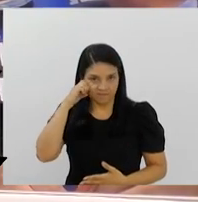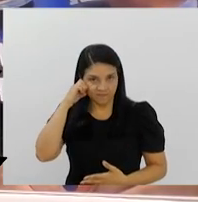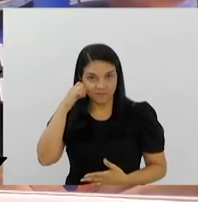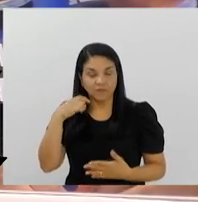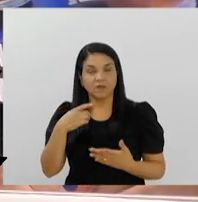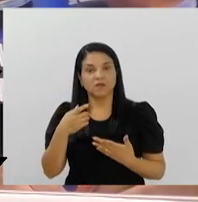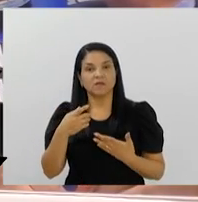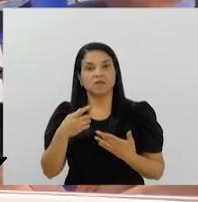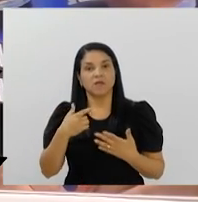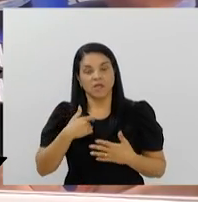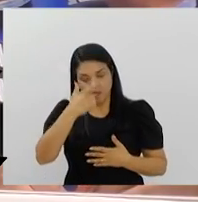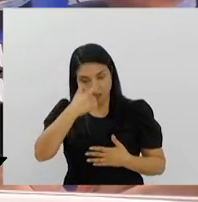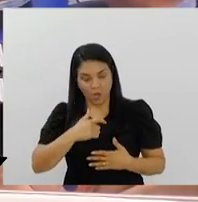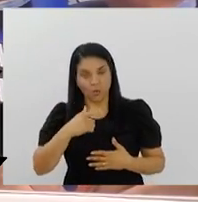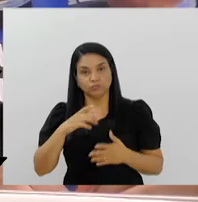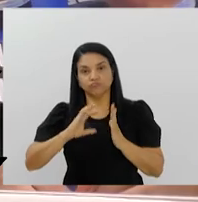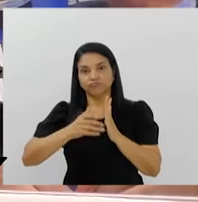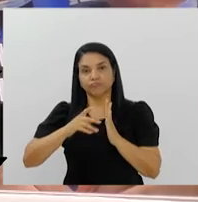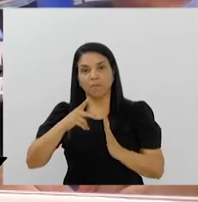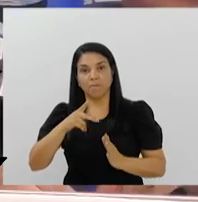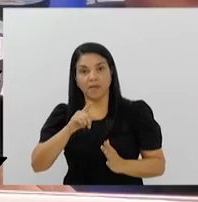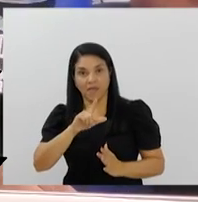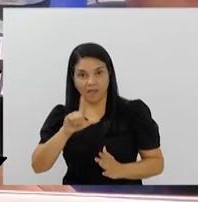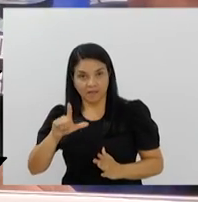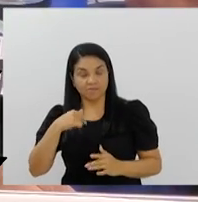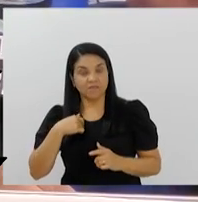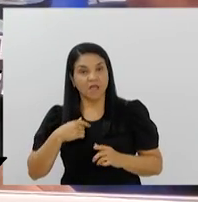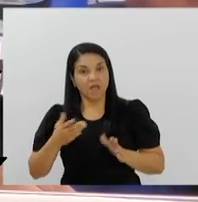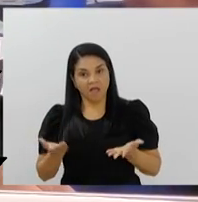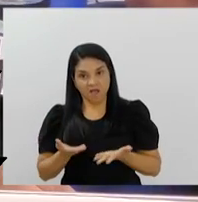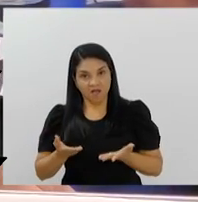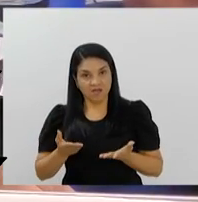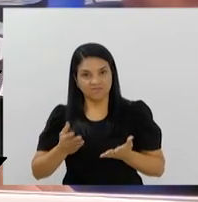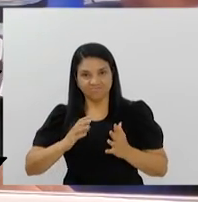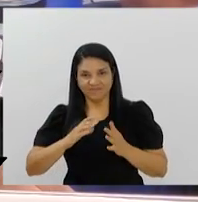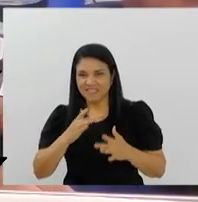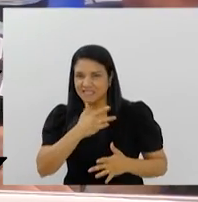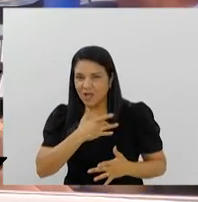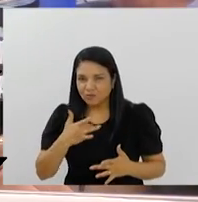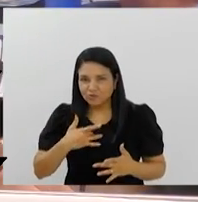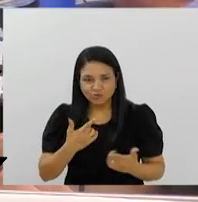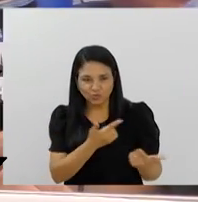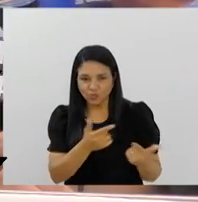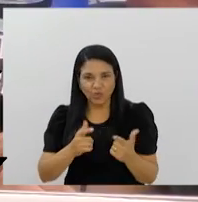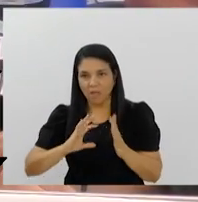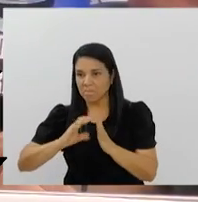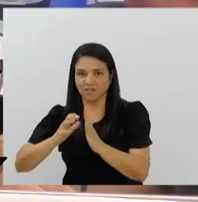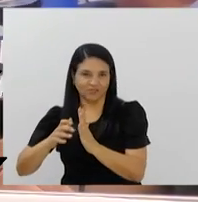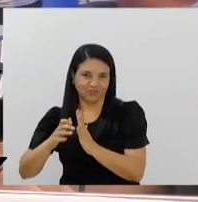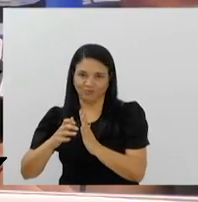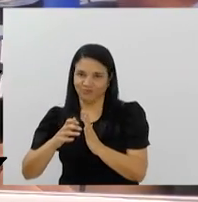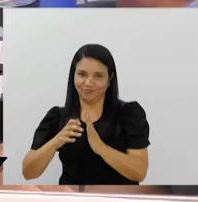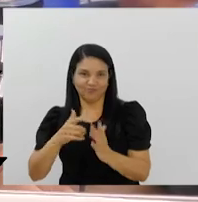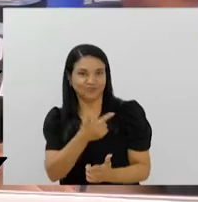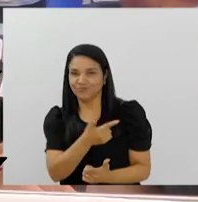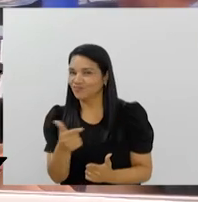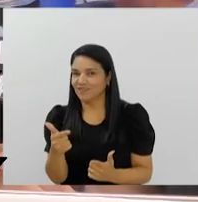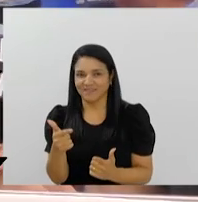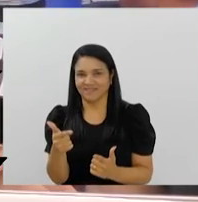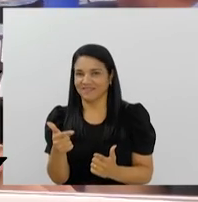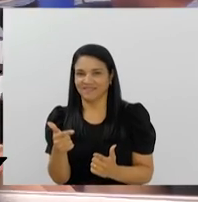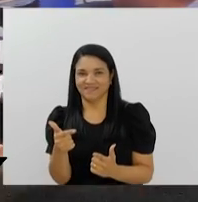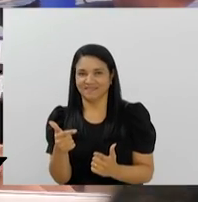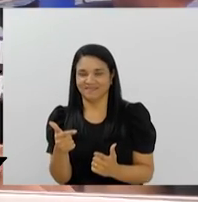oposição mas no caso saúde não existe oposição e não existe lado né não existe